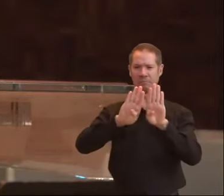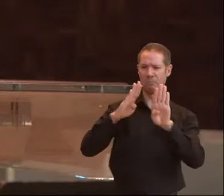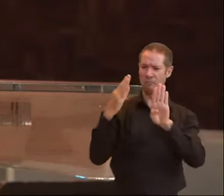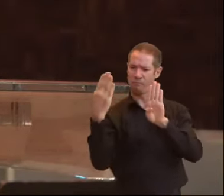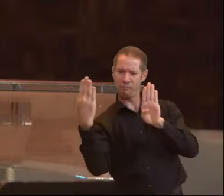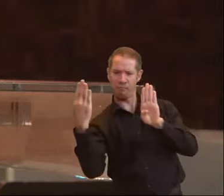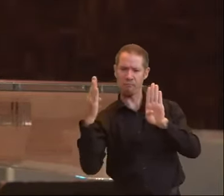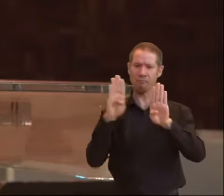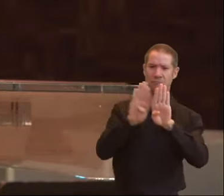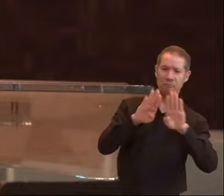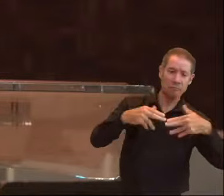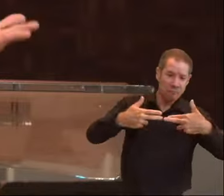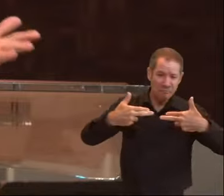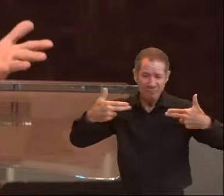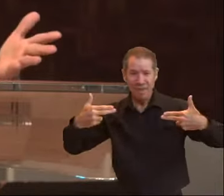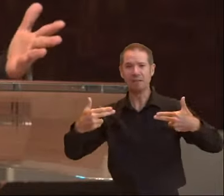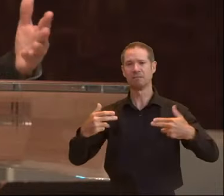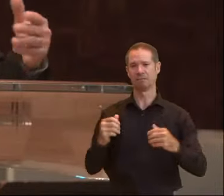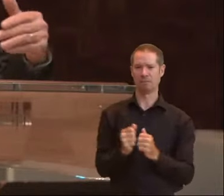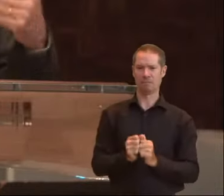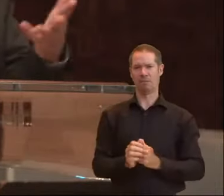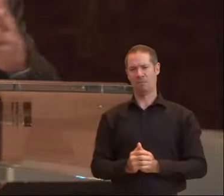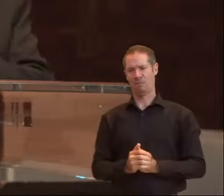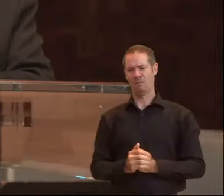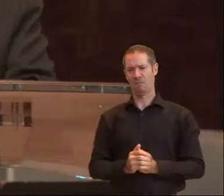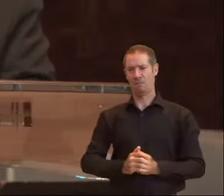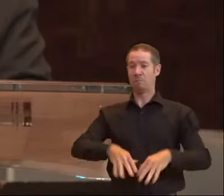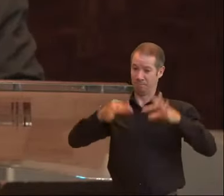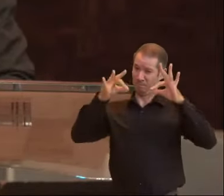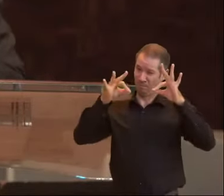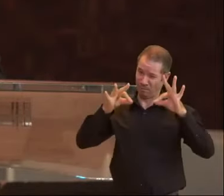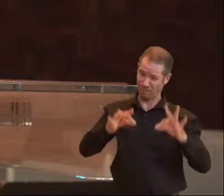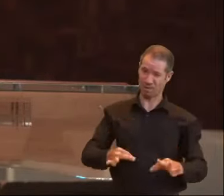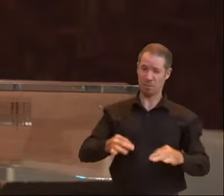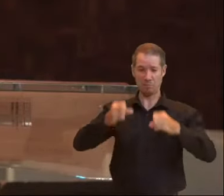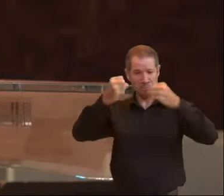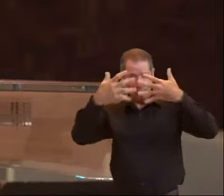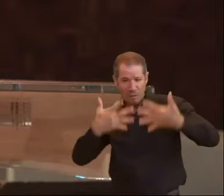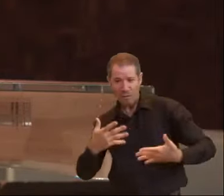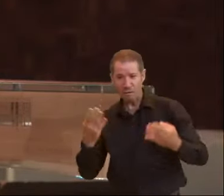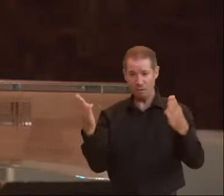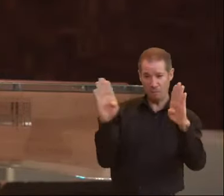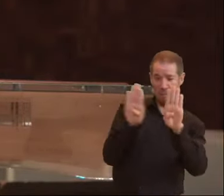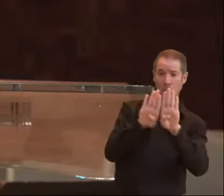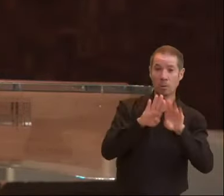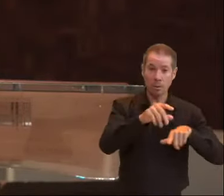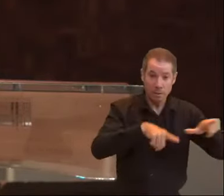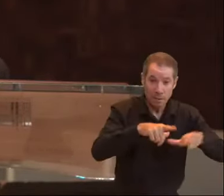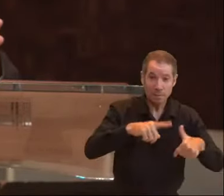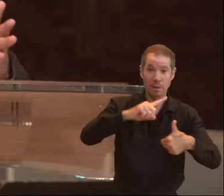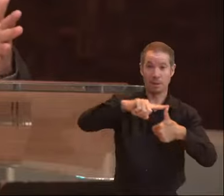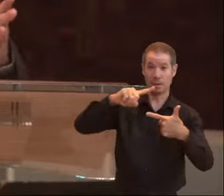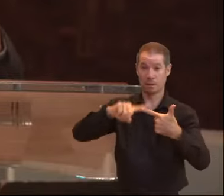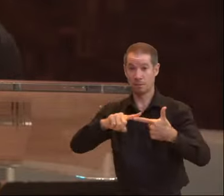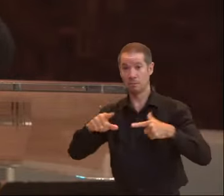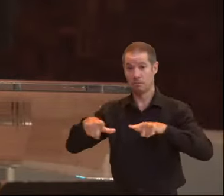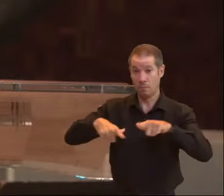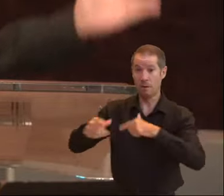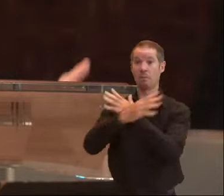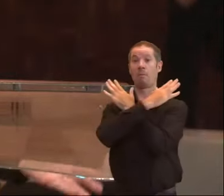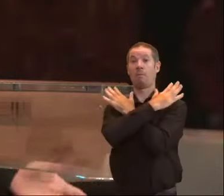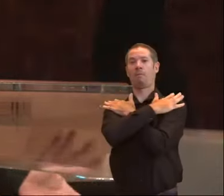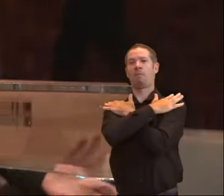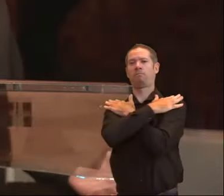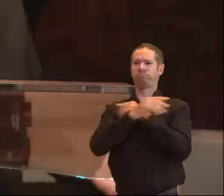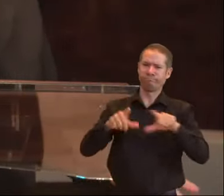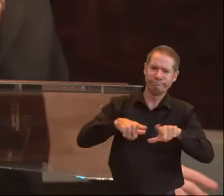fora. Sem ser a porta, literalmente falando, tem a porta de trabalho, tem a porta de emprego.